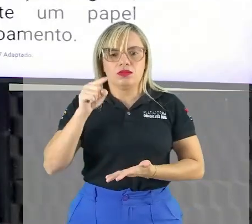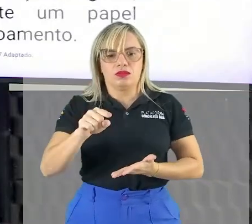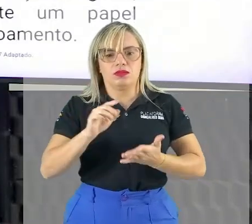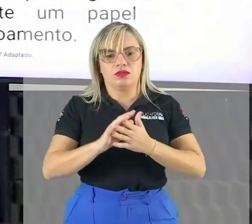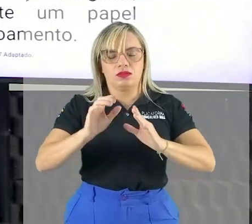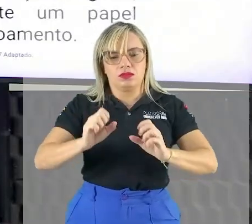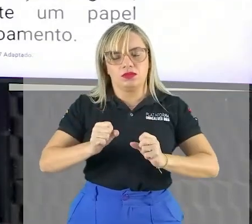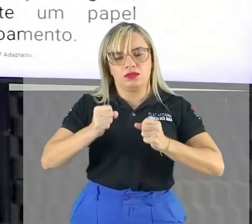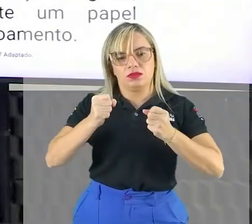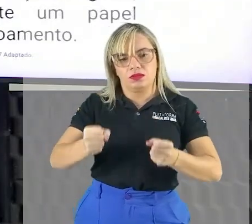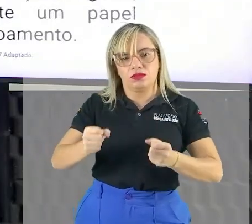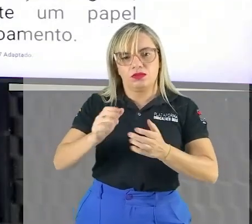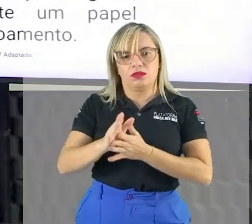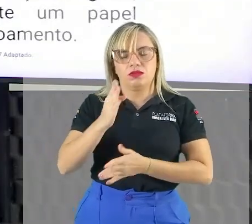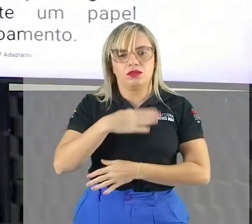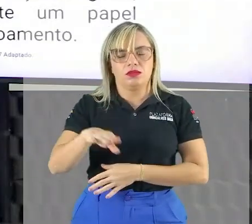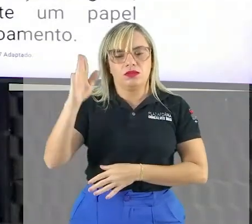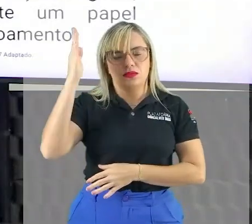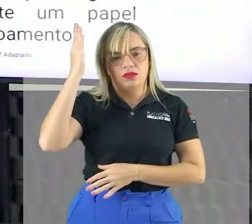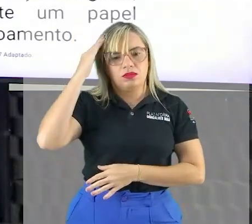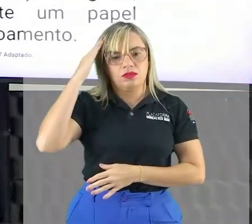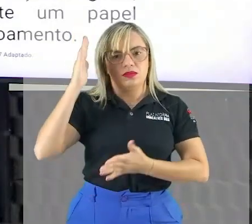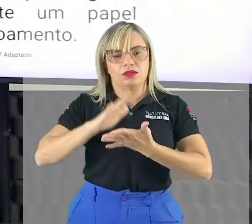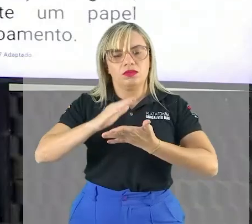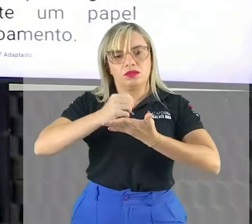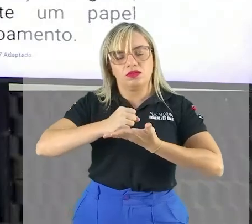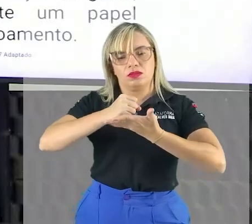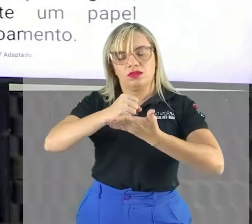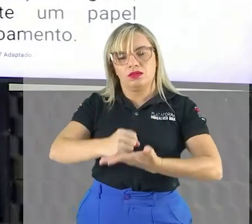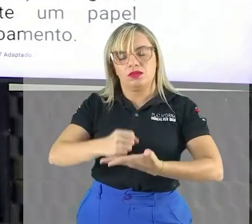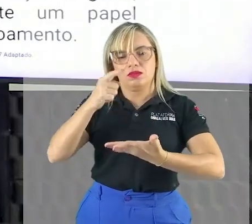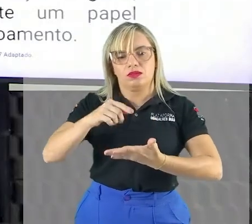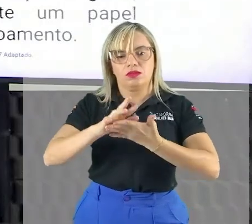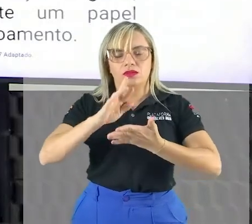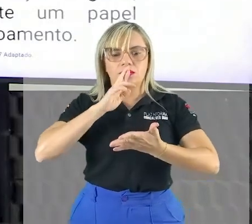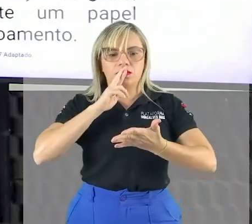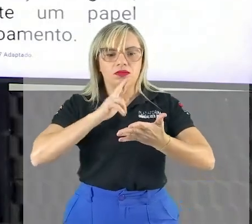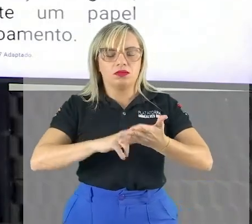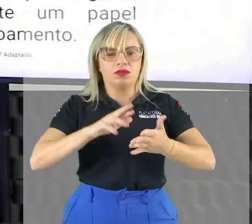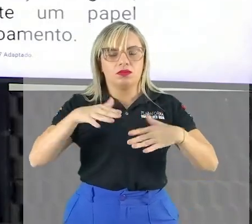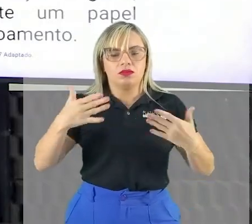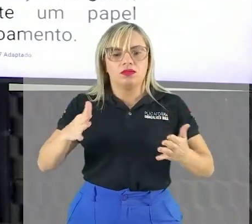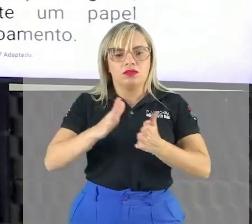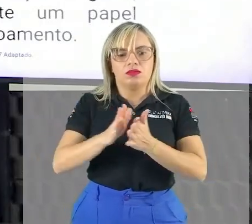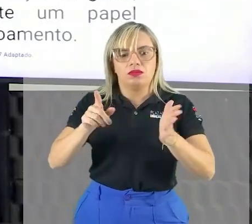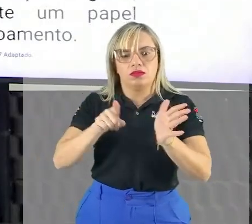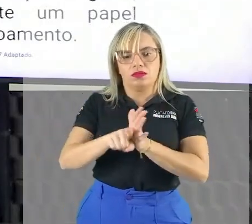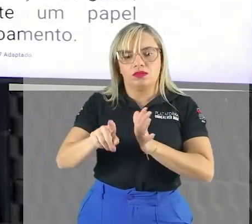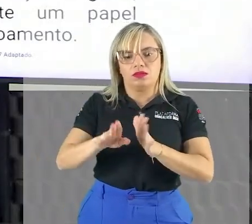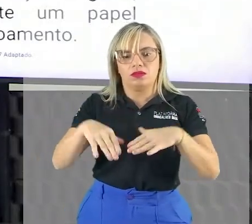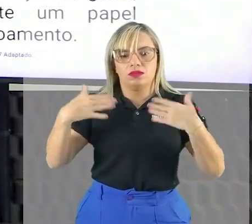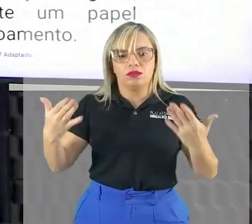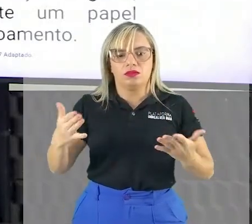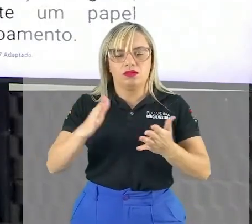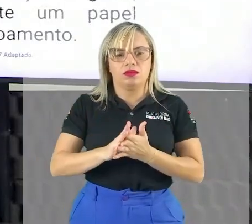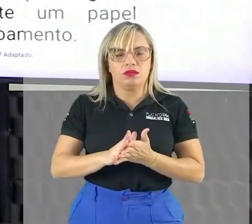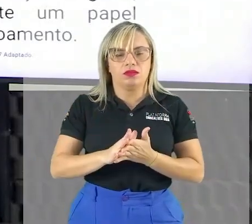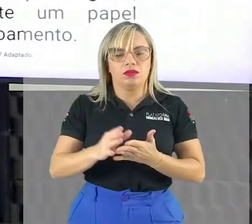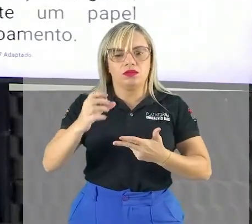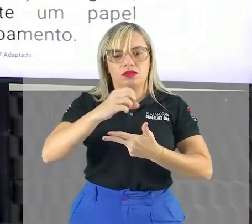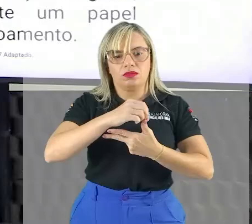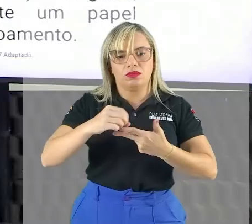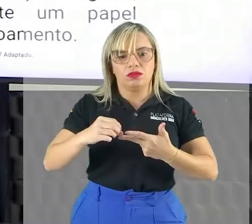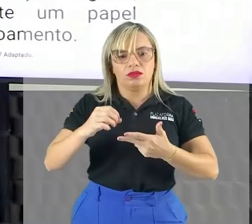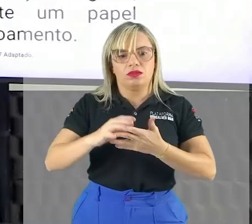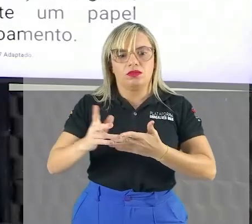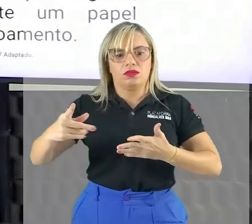possa compreender e até auxiliar na resolutividade dessa questão. E lá, claro, no Enem ou no